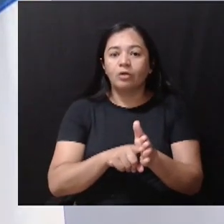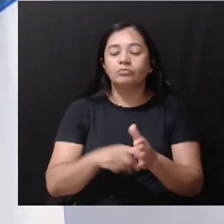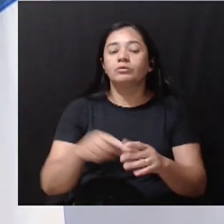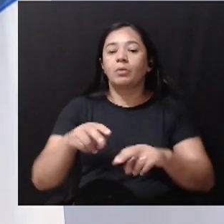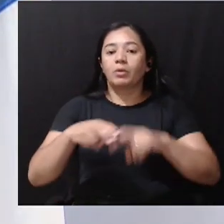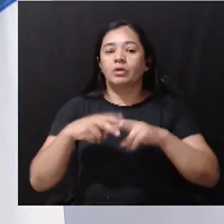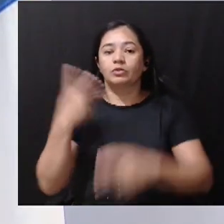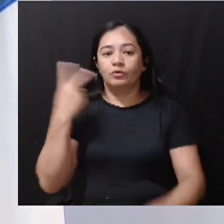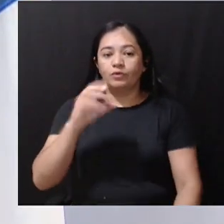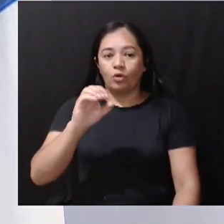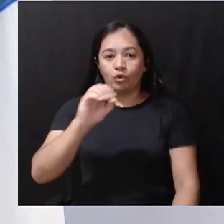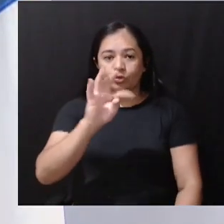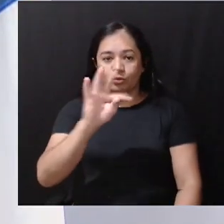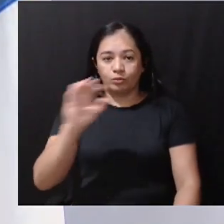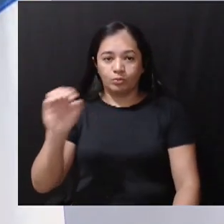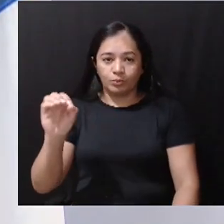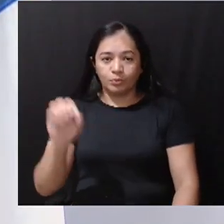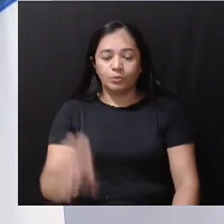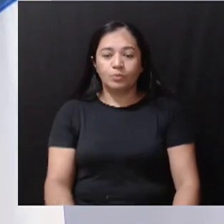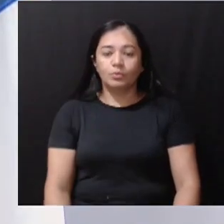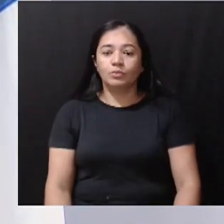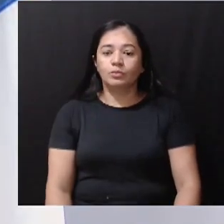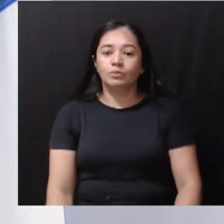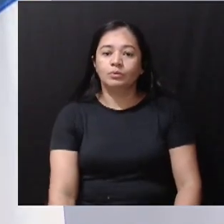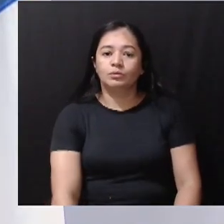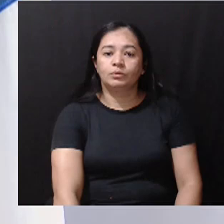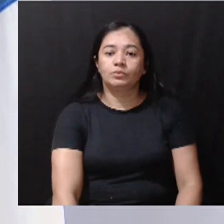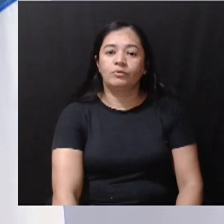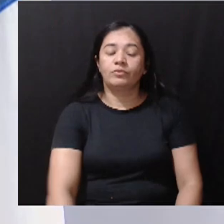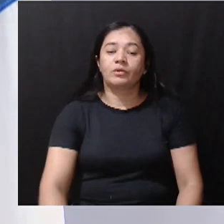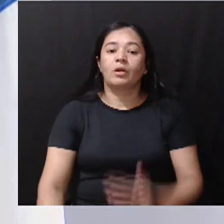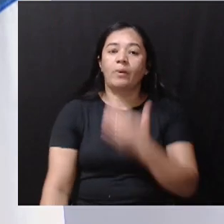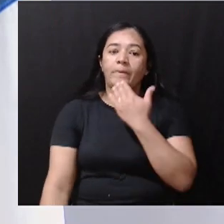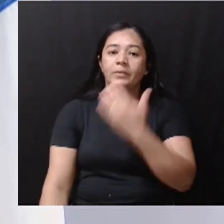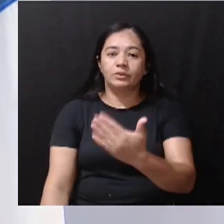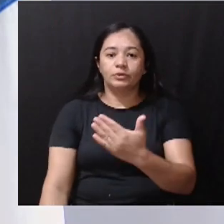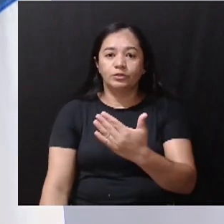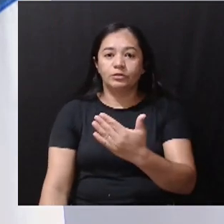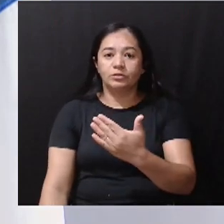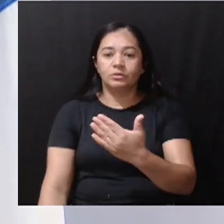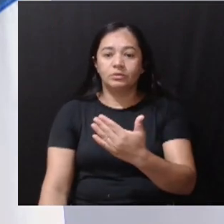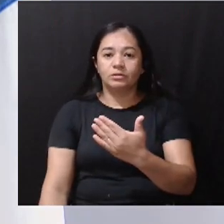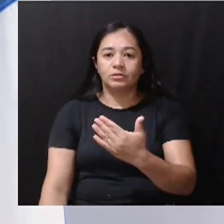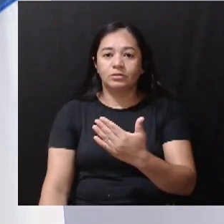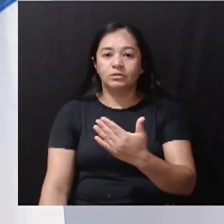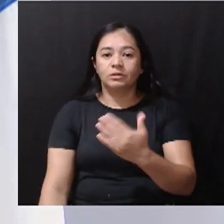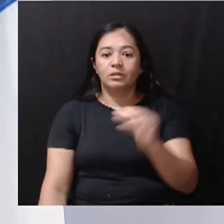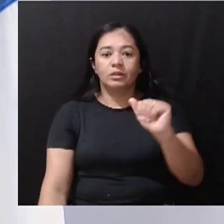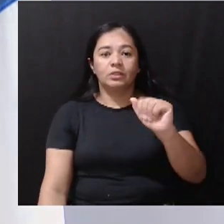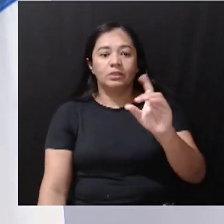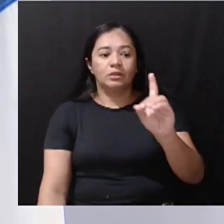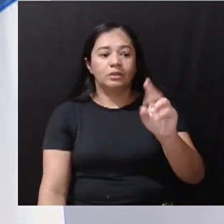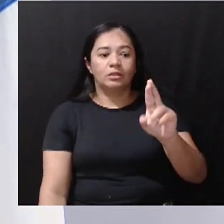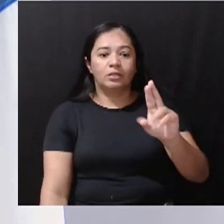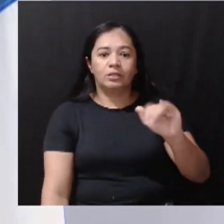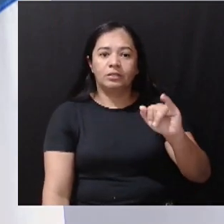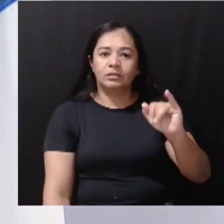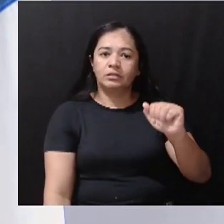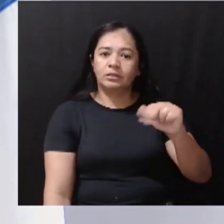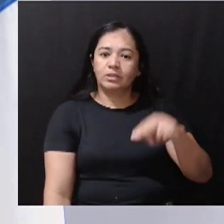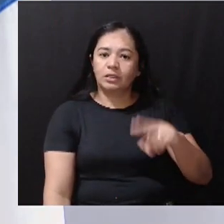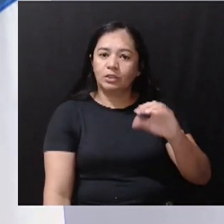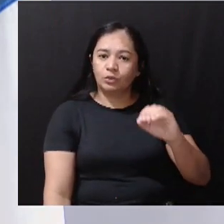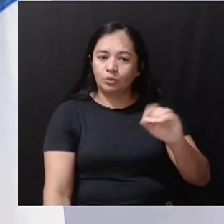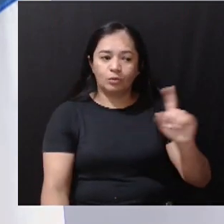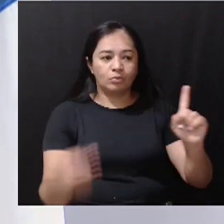vereador Otto Alejandro após um pedido feito por Adriano Vieira Novo. Ele, após